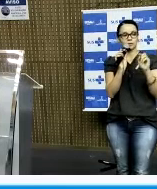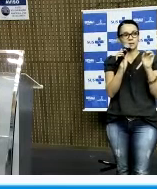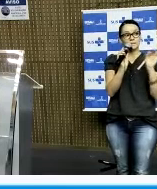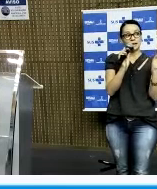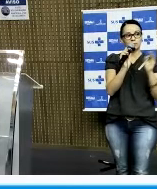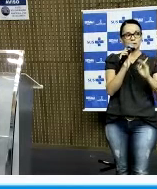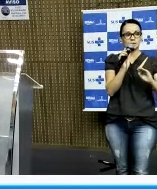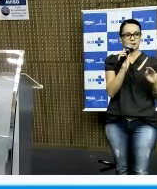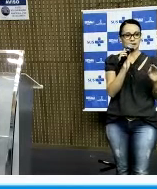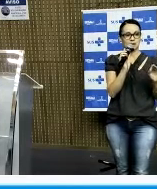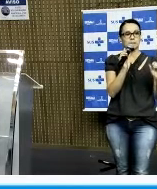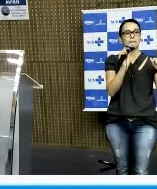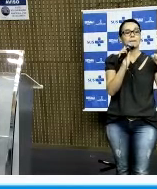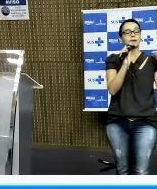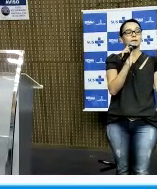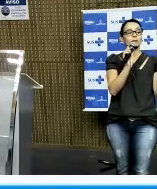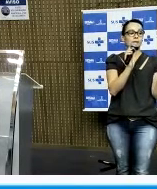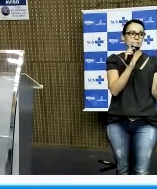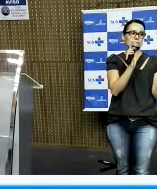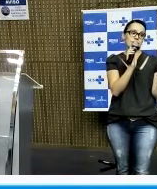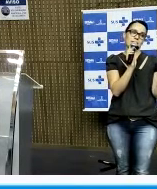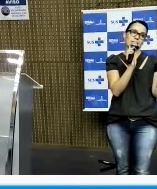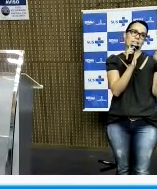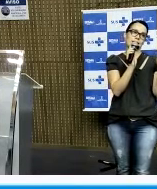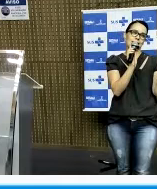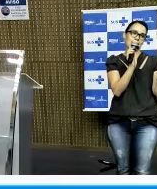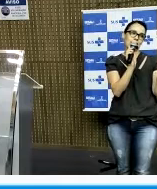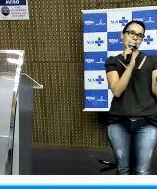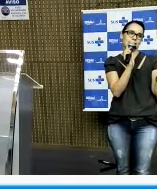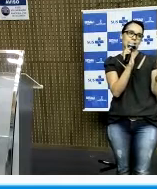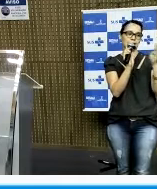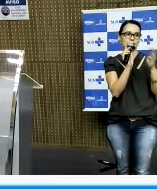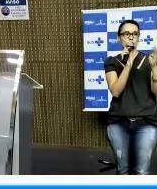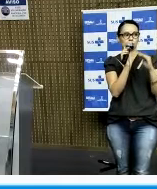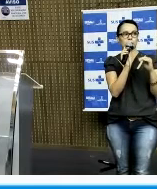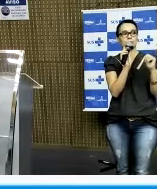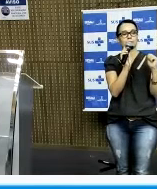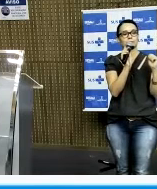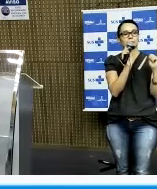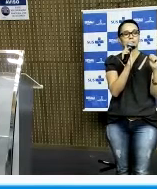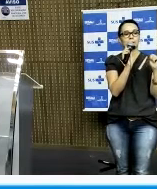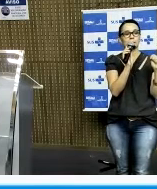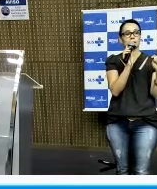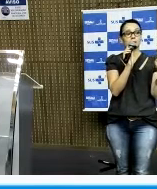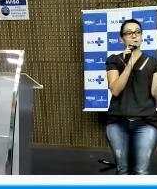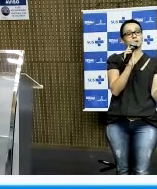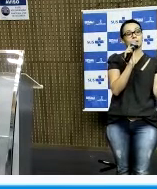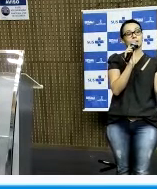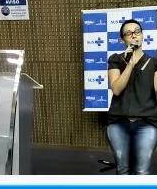2021, no primeiro semestre, nós, até 30 de junho, nós